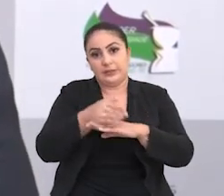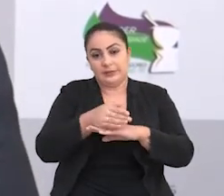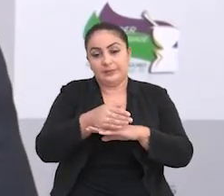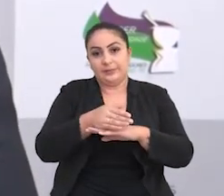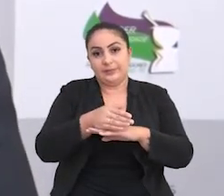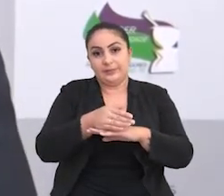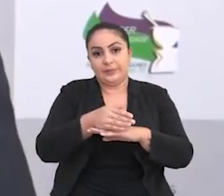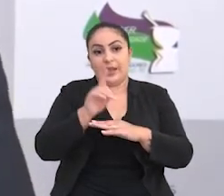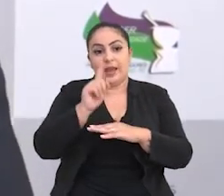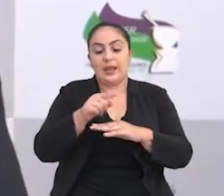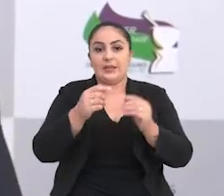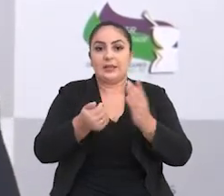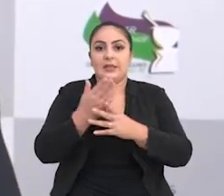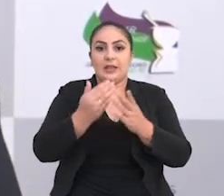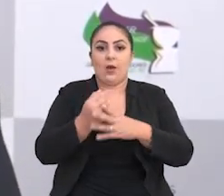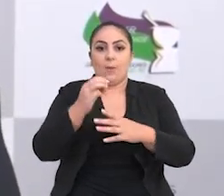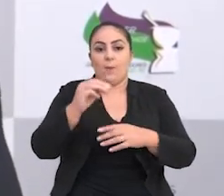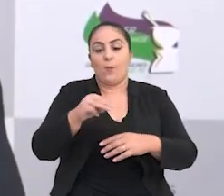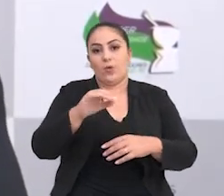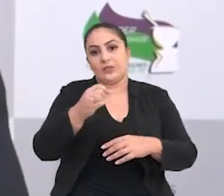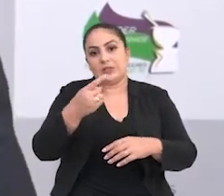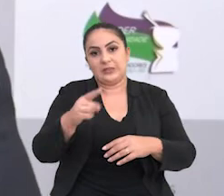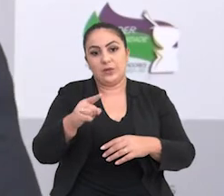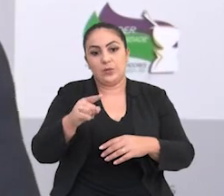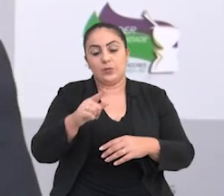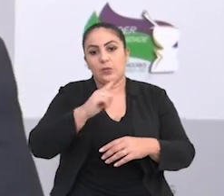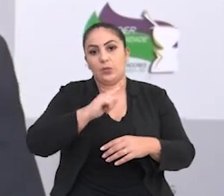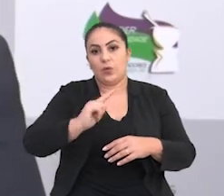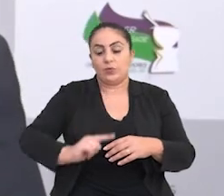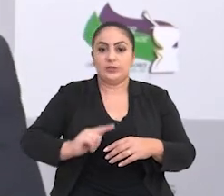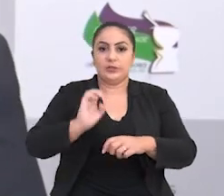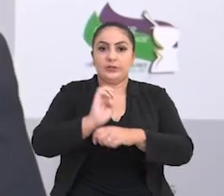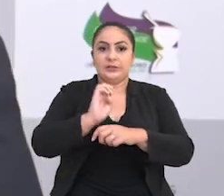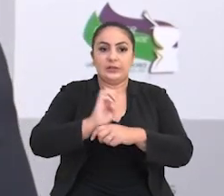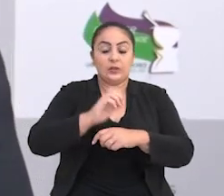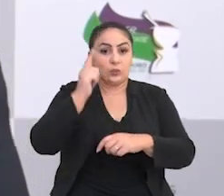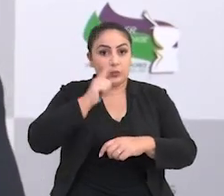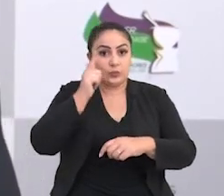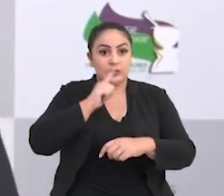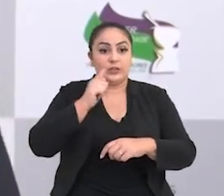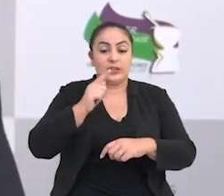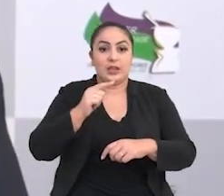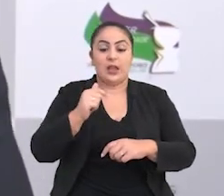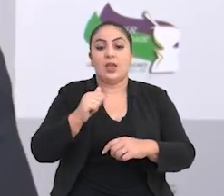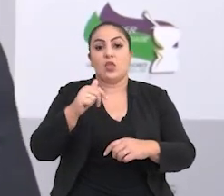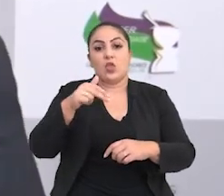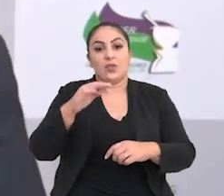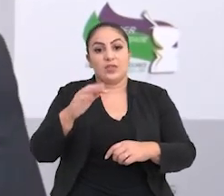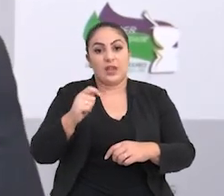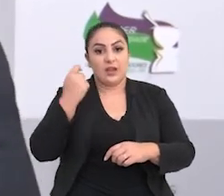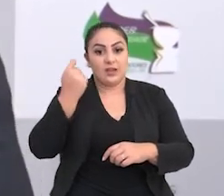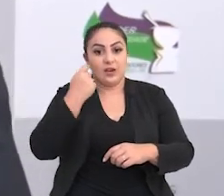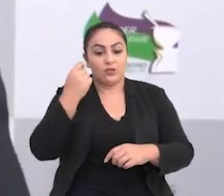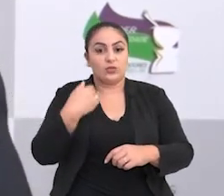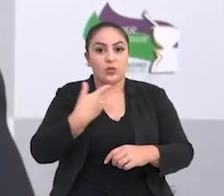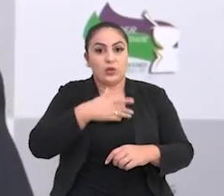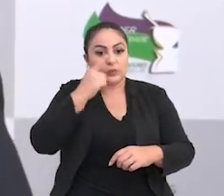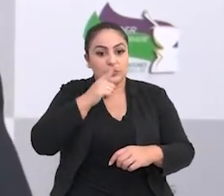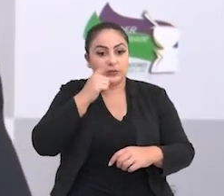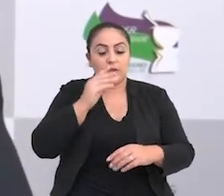frente parlamentar, é de criar uma moção para o governo do estado, para que através da nota gaúcha nós